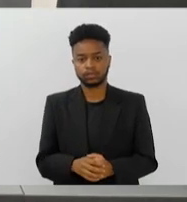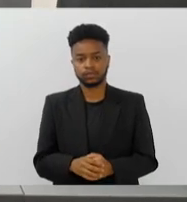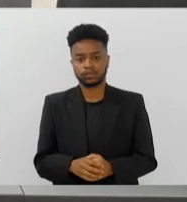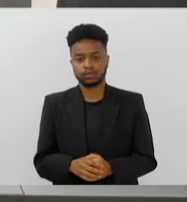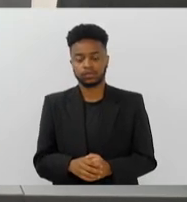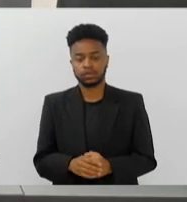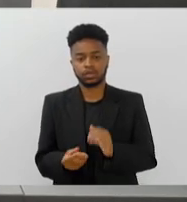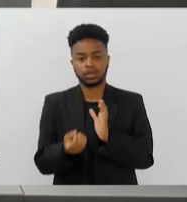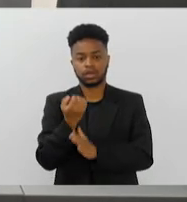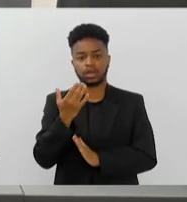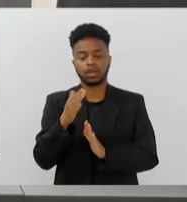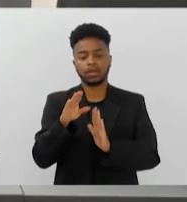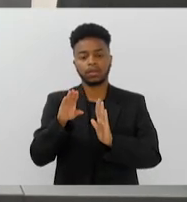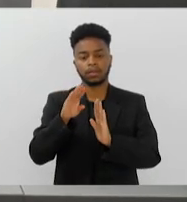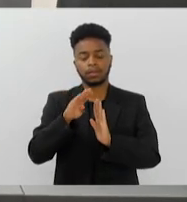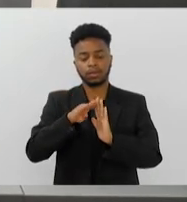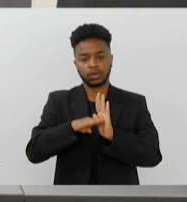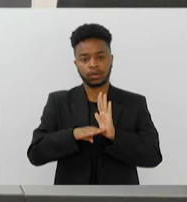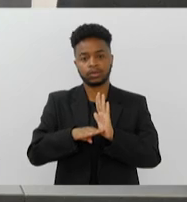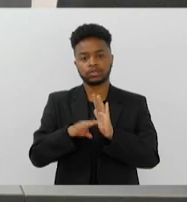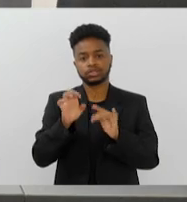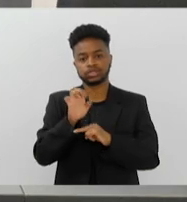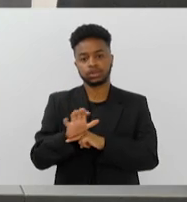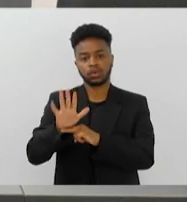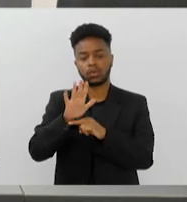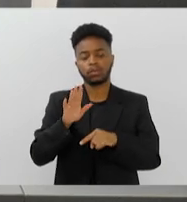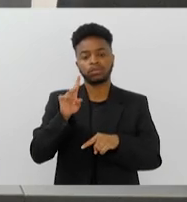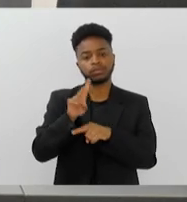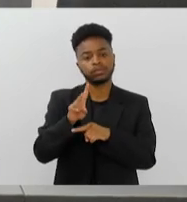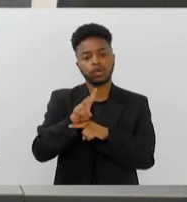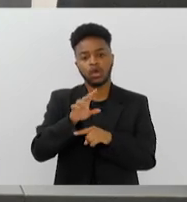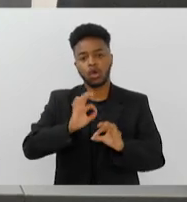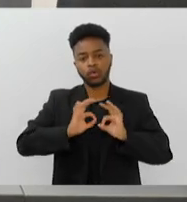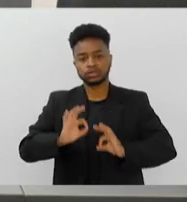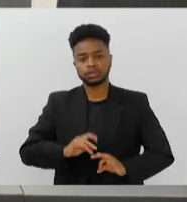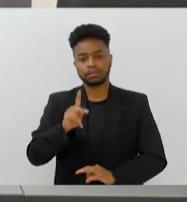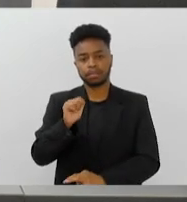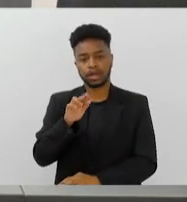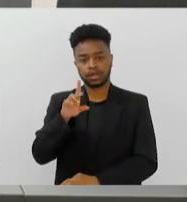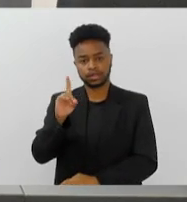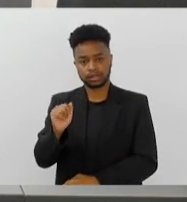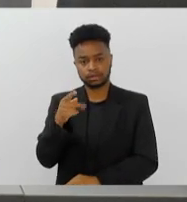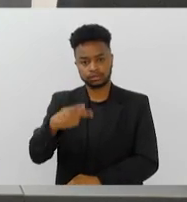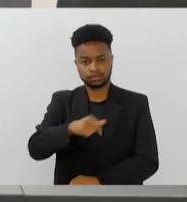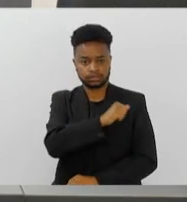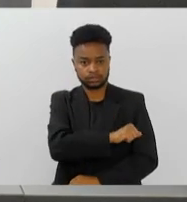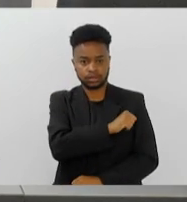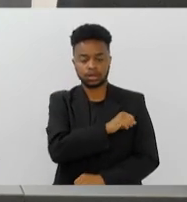Programa Estadual de Proteção à Onça Parda no Estado do Rio de Janeiro. Parecer é pela constitucionalidade com emenda.